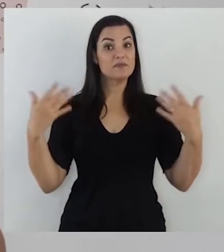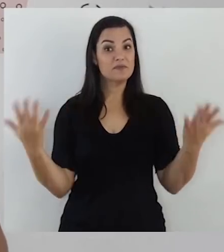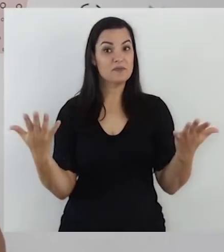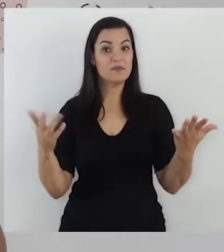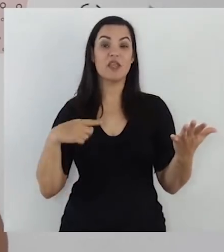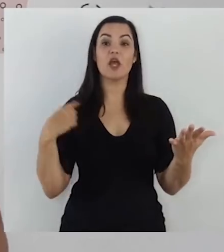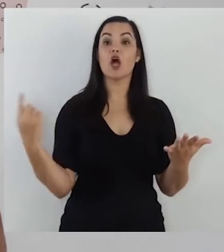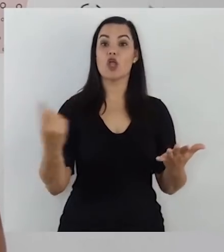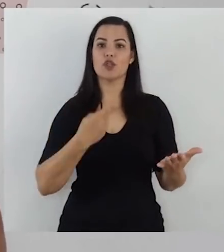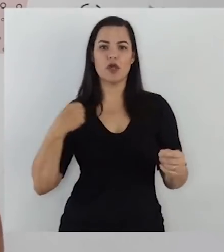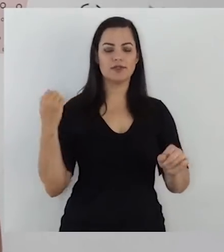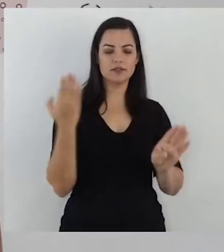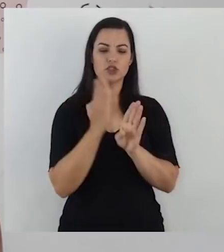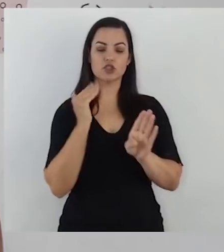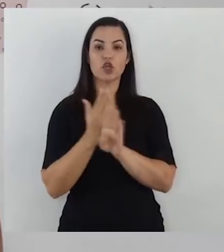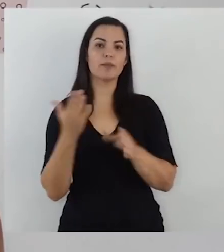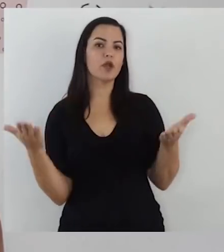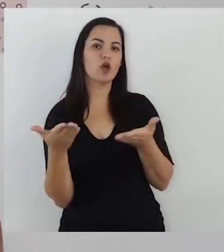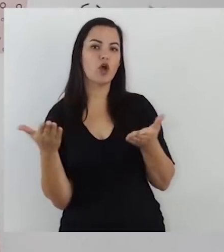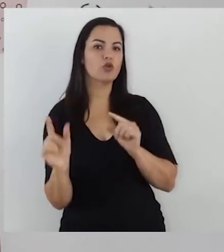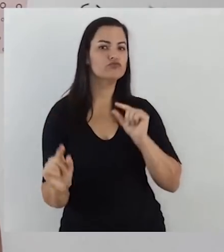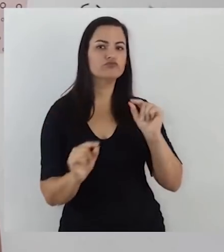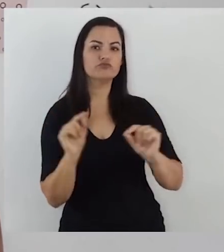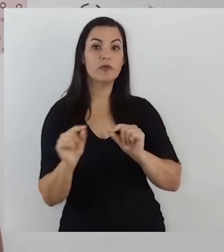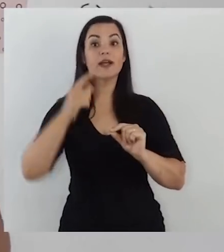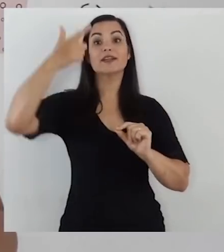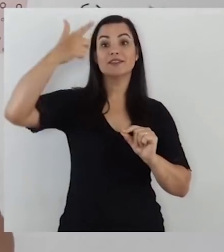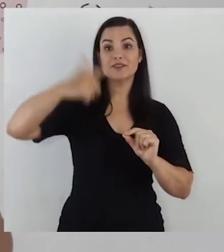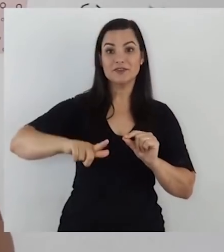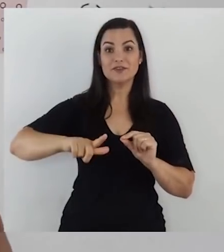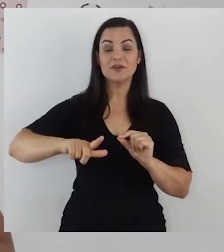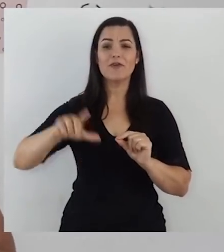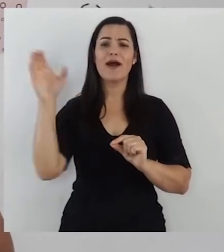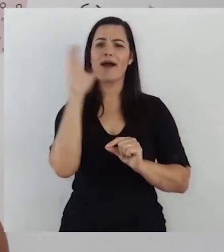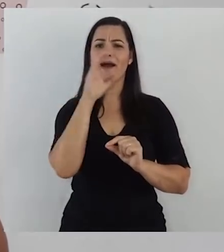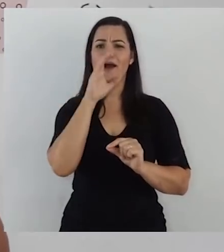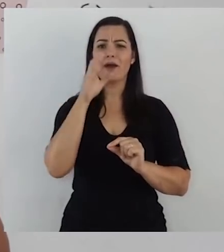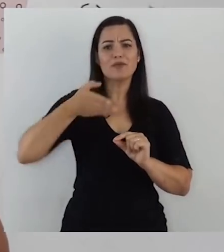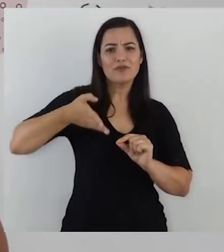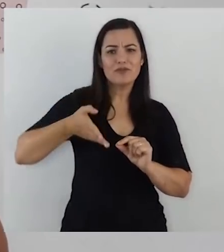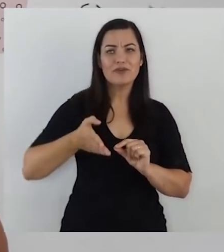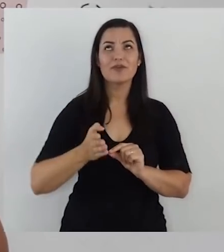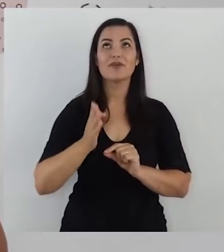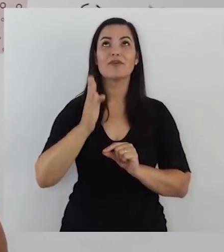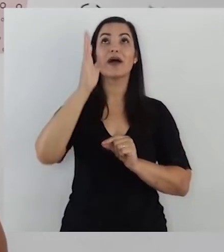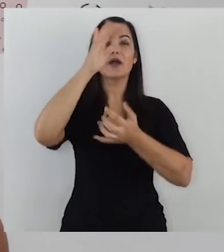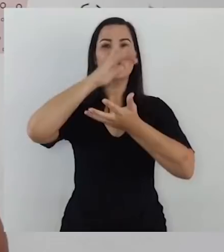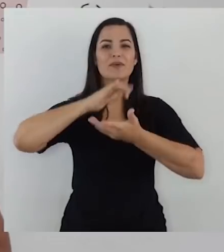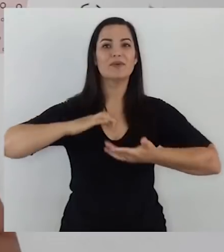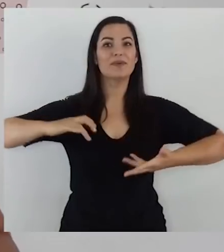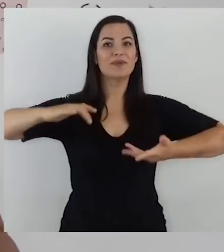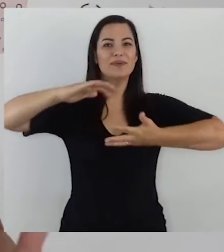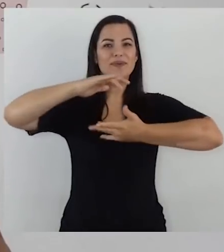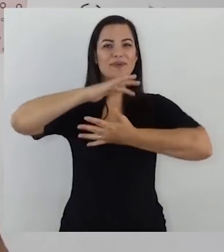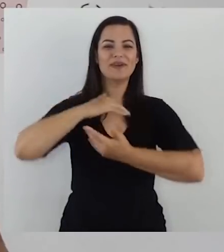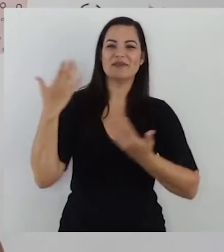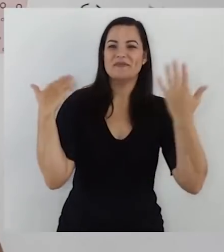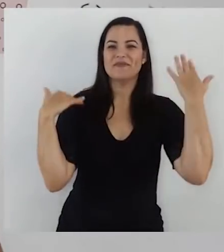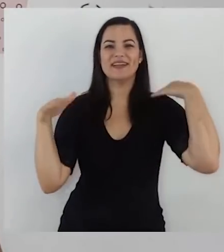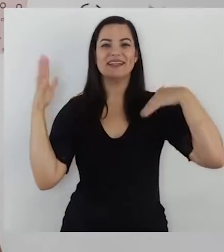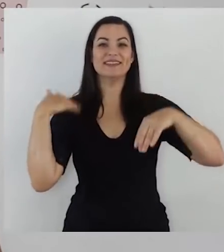Nossas descobertas de hoje vão nos levar mais uma vez para uma rápida viagem pelo espaço,